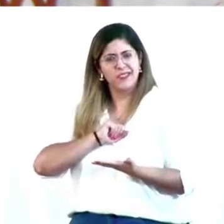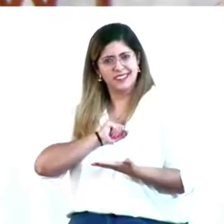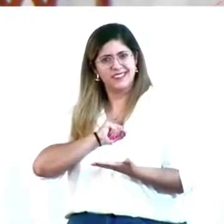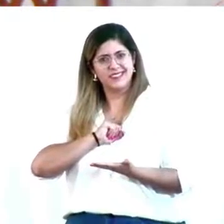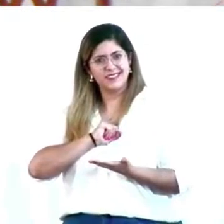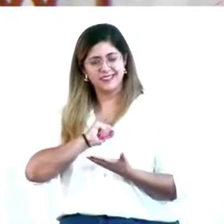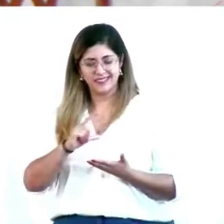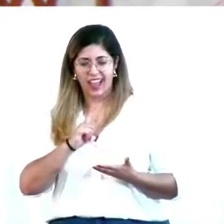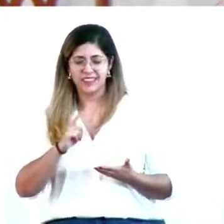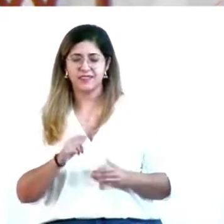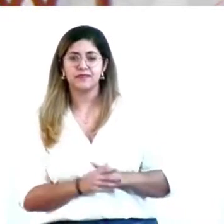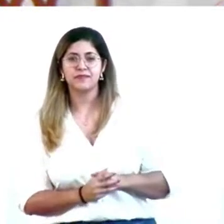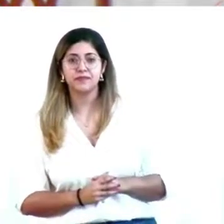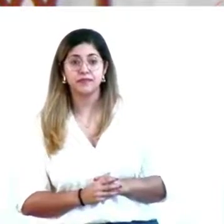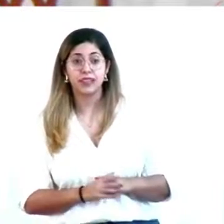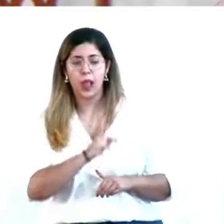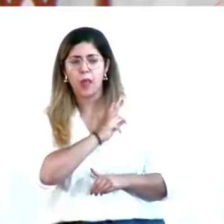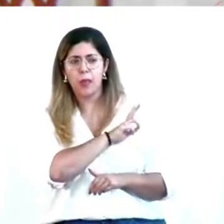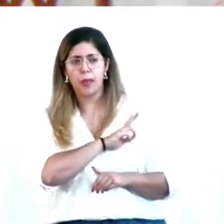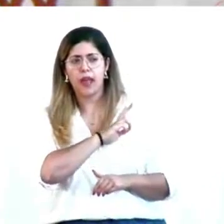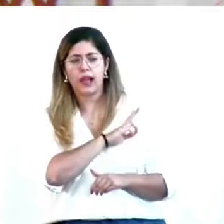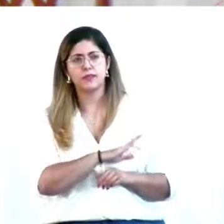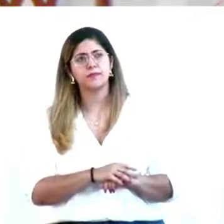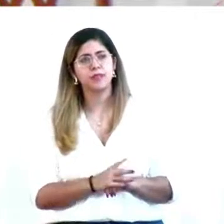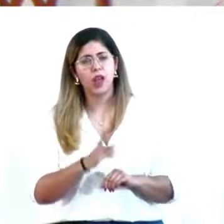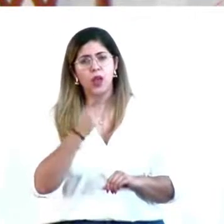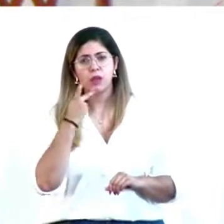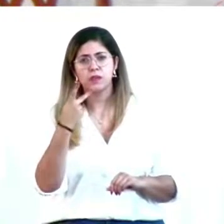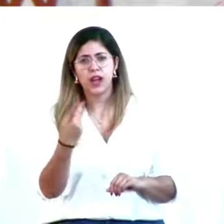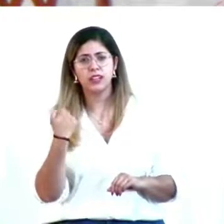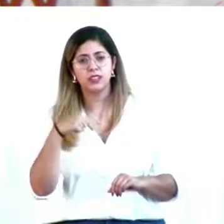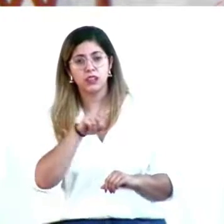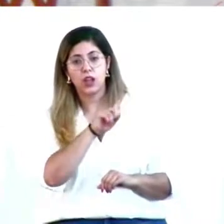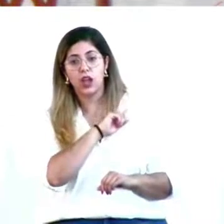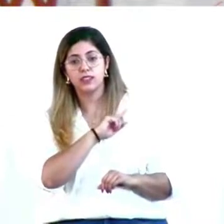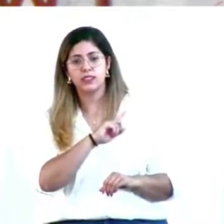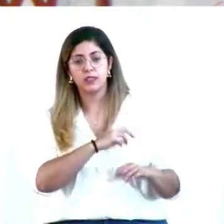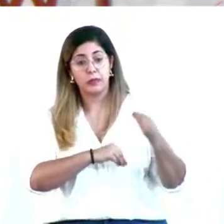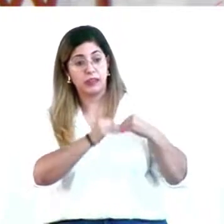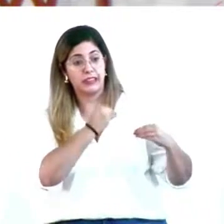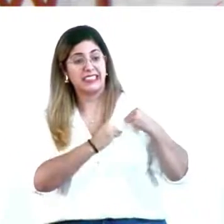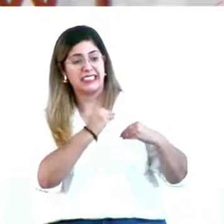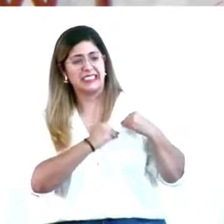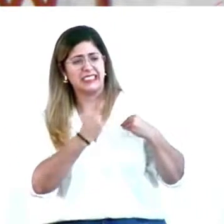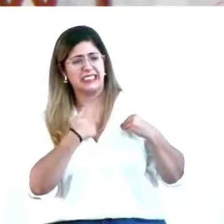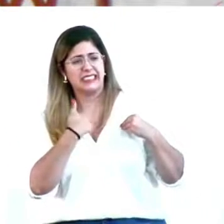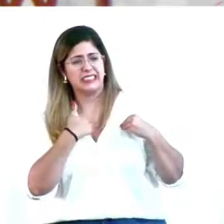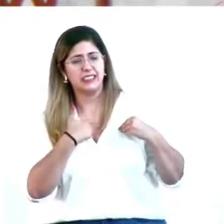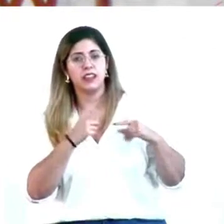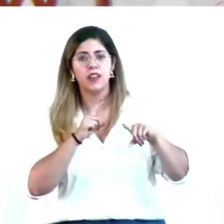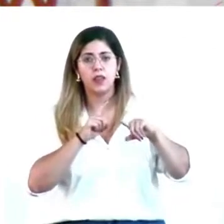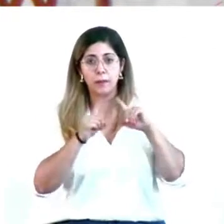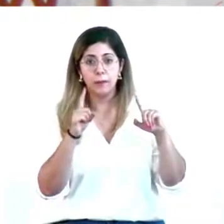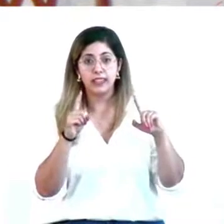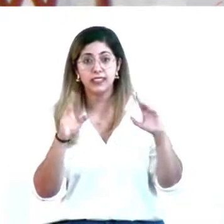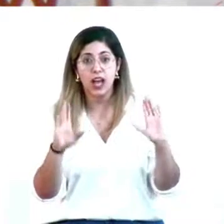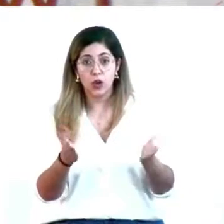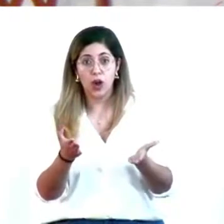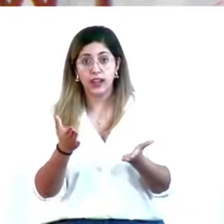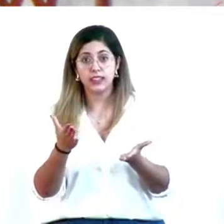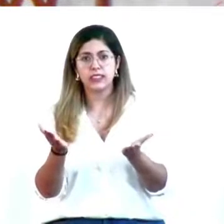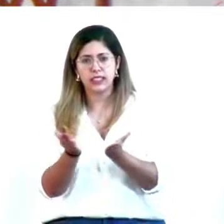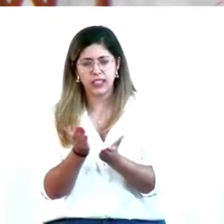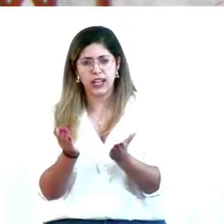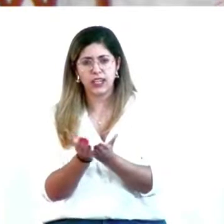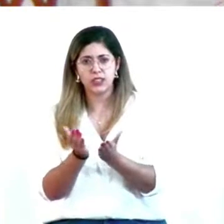ele termina o seu argumento dos hábitos escravizadores, descrevendo as virtudes a serem exercidas